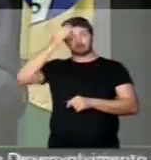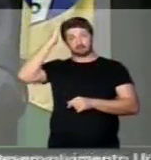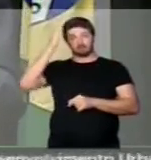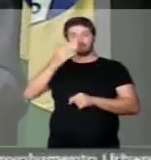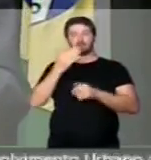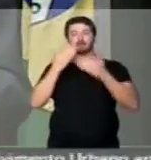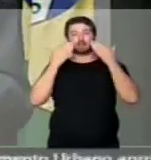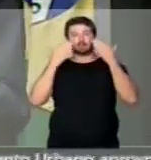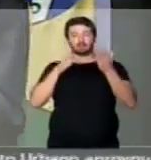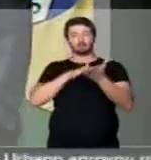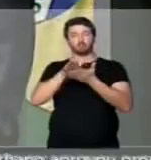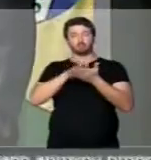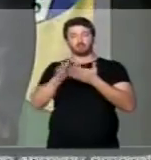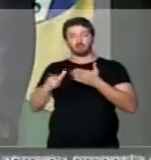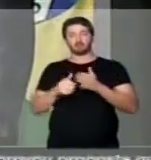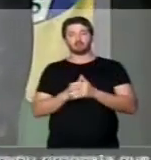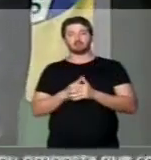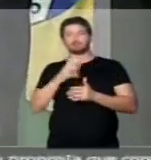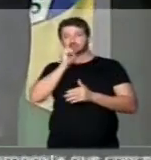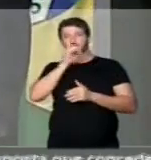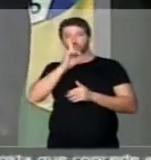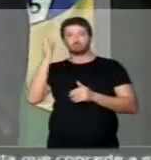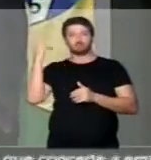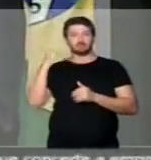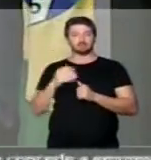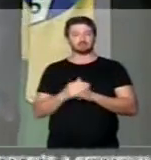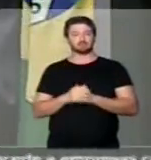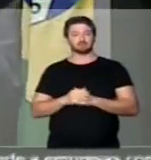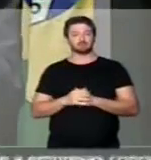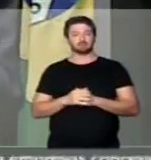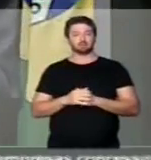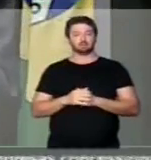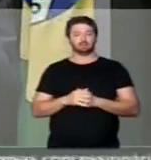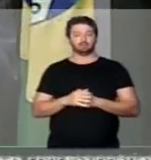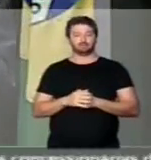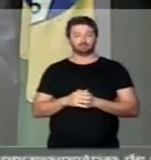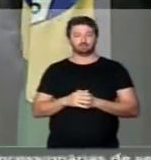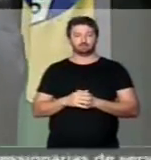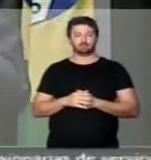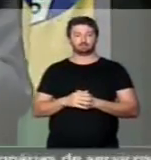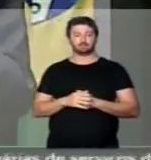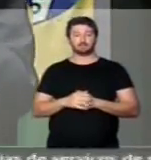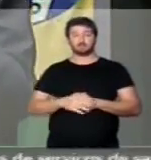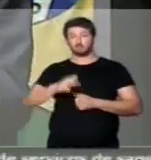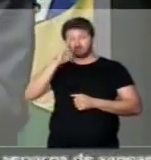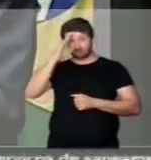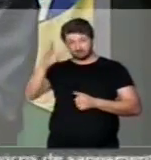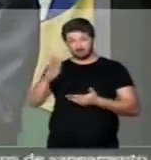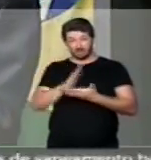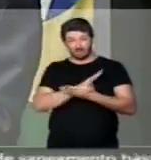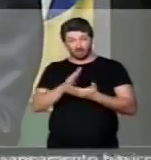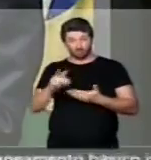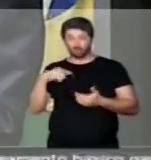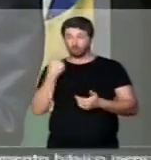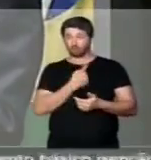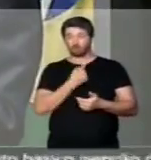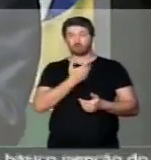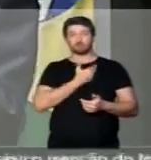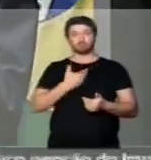entrevista publicada neste último final de semana. Algumas de nossas principais empresas